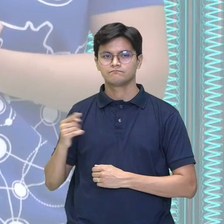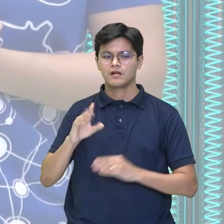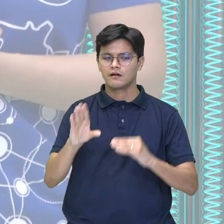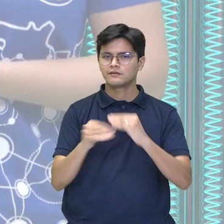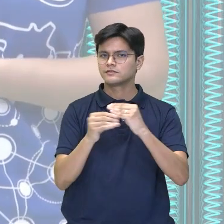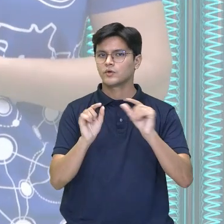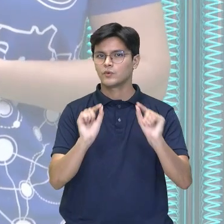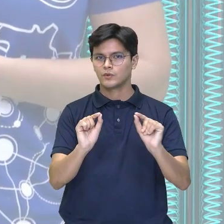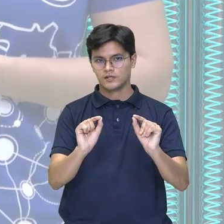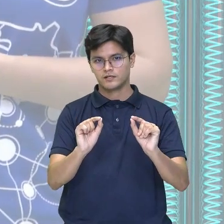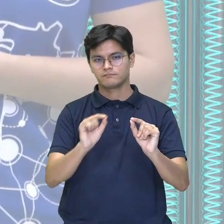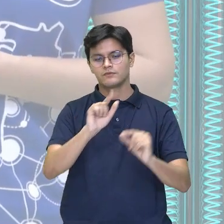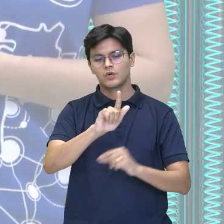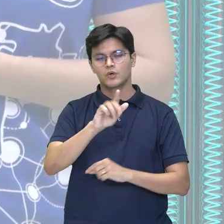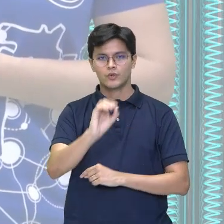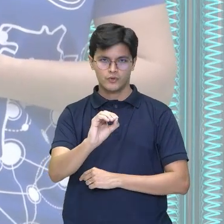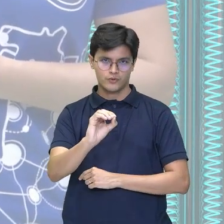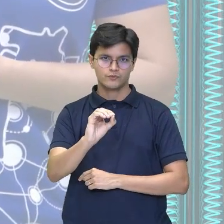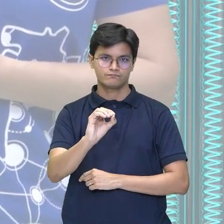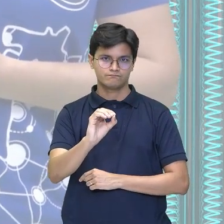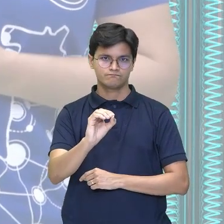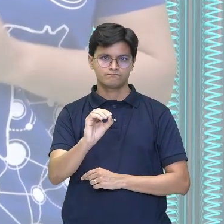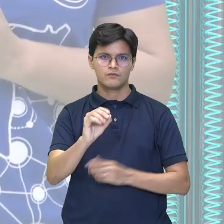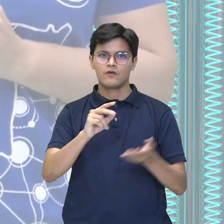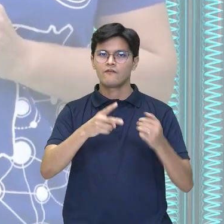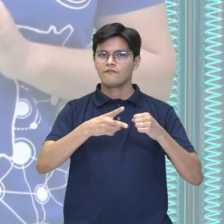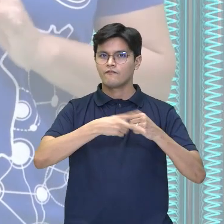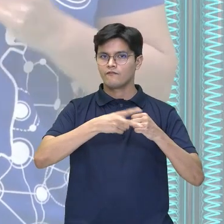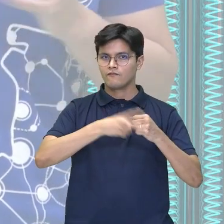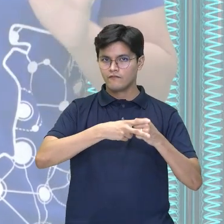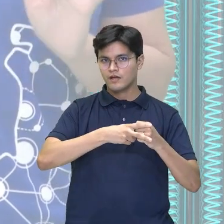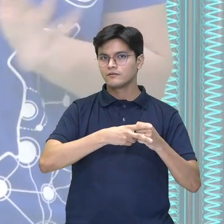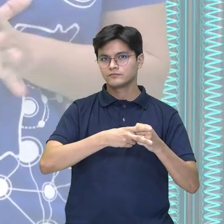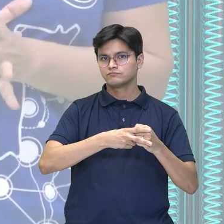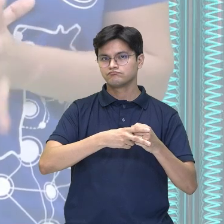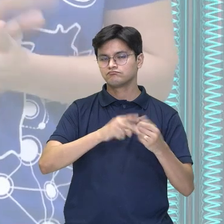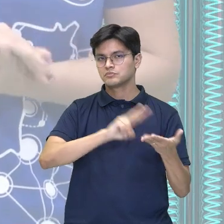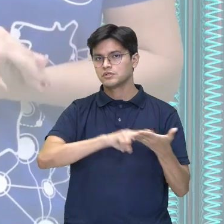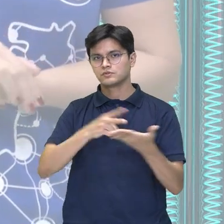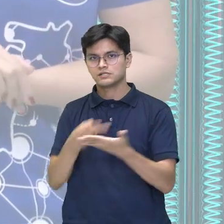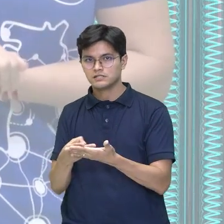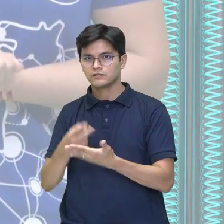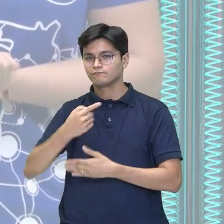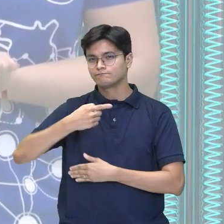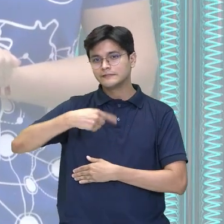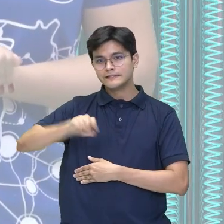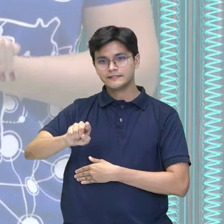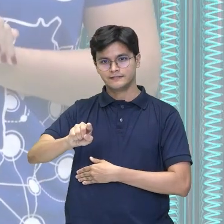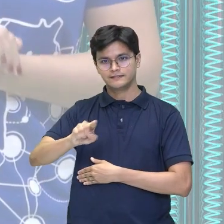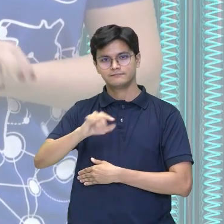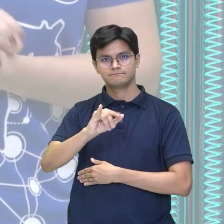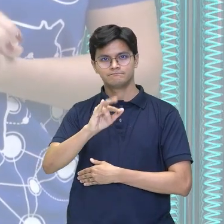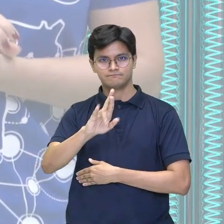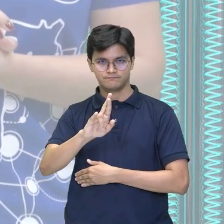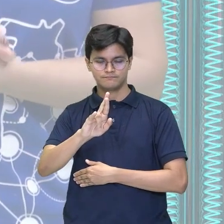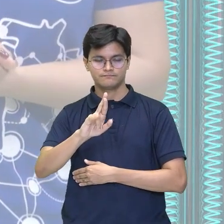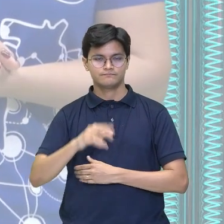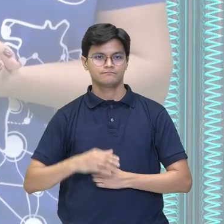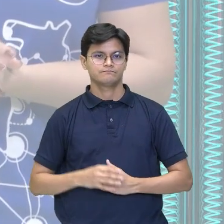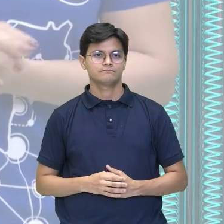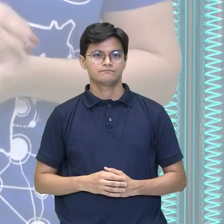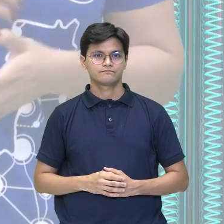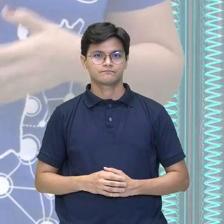agora? Go. Que verbo é esse? É o verbo ir para algum lugar. Vejam aqui. Where did